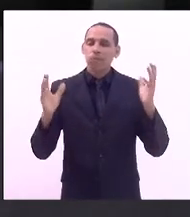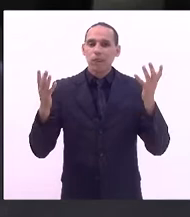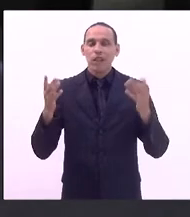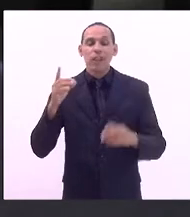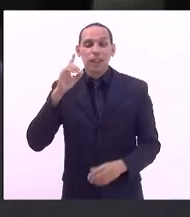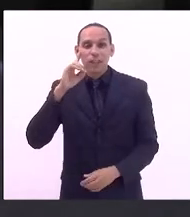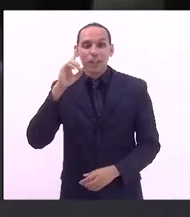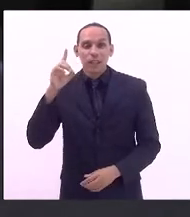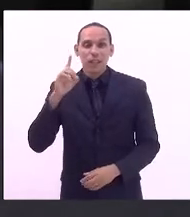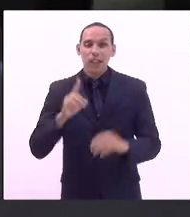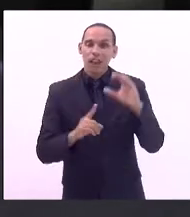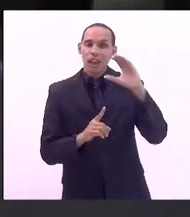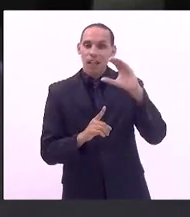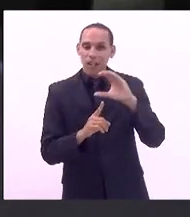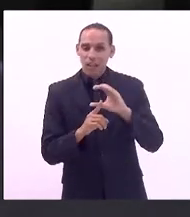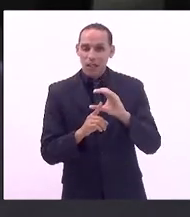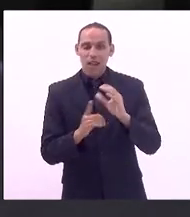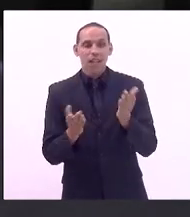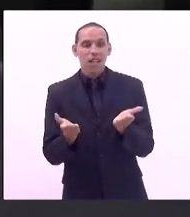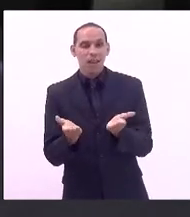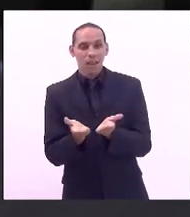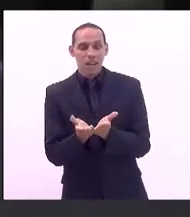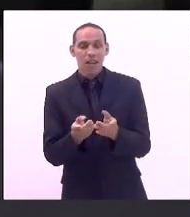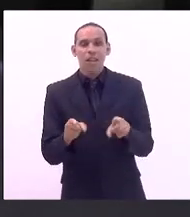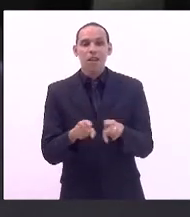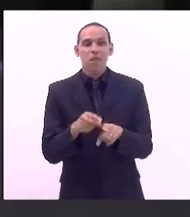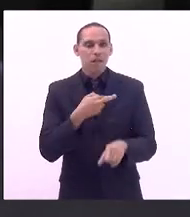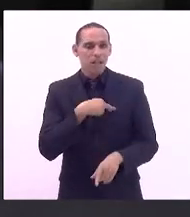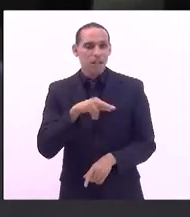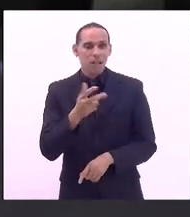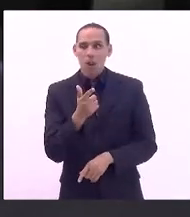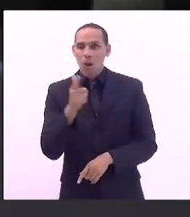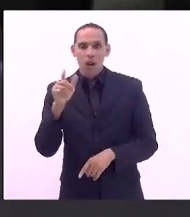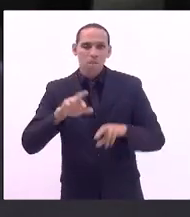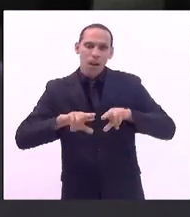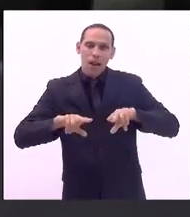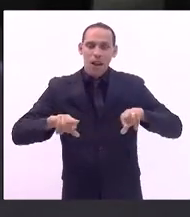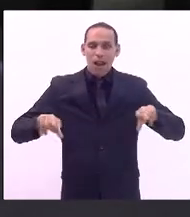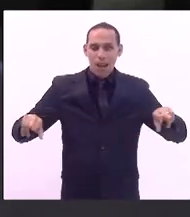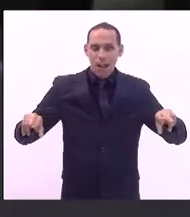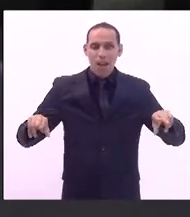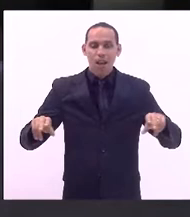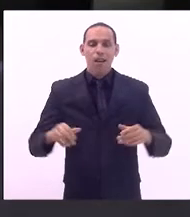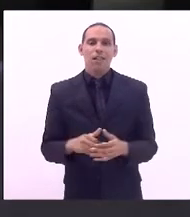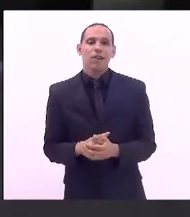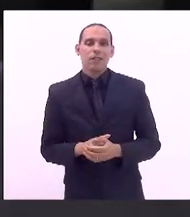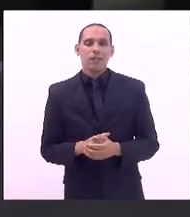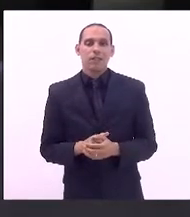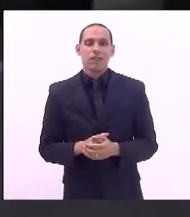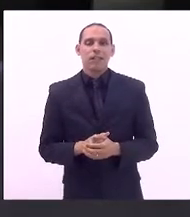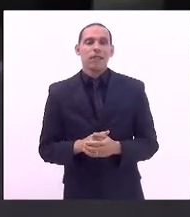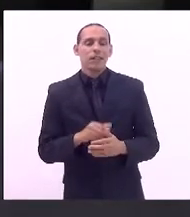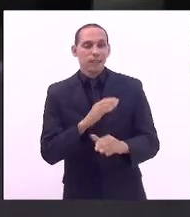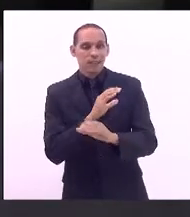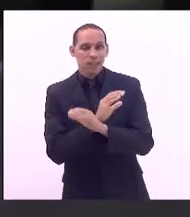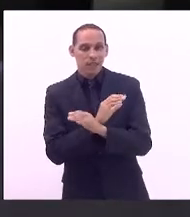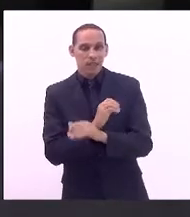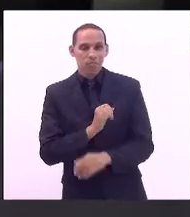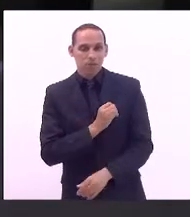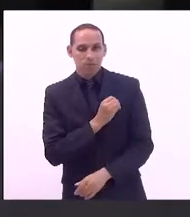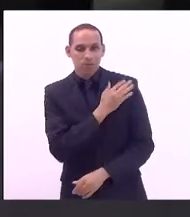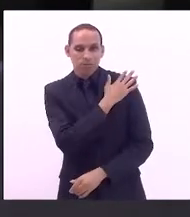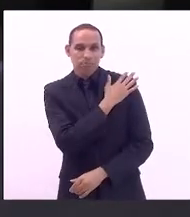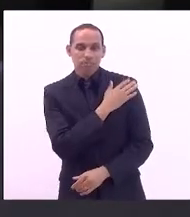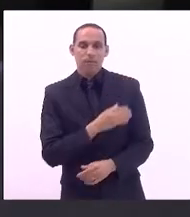o Dia do Capelão evangélico e das demais religiões nas esferas civis e